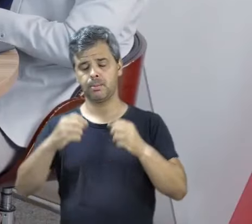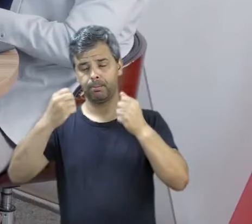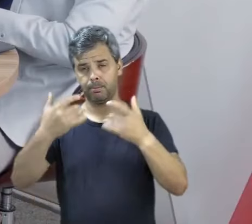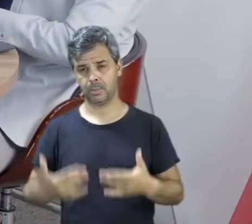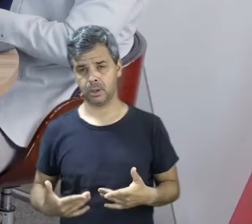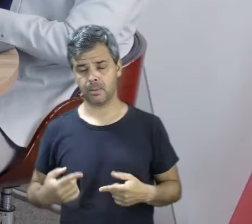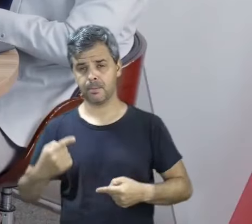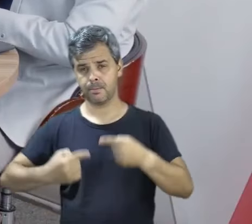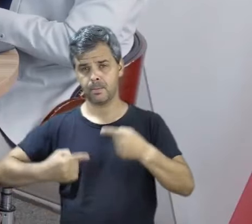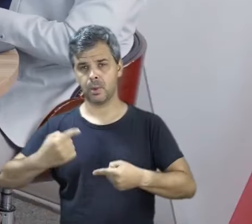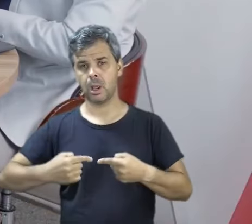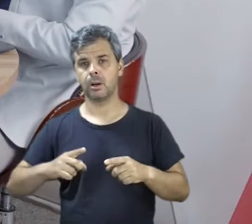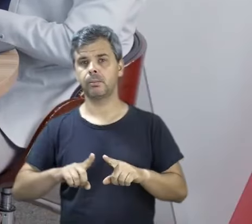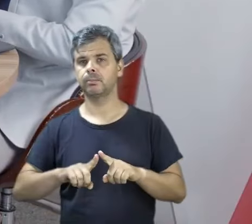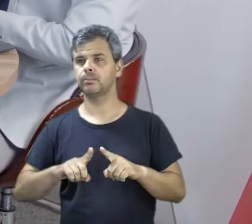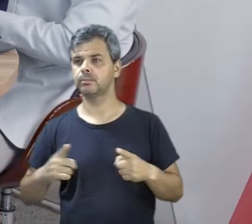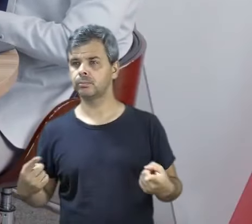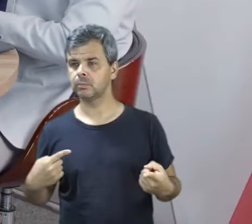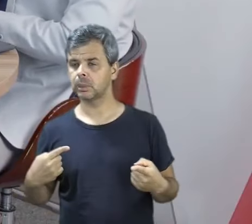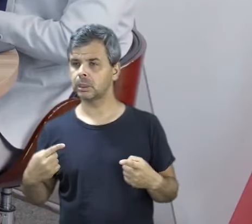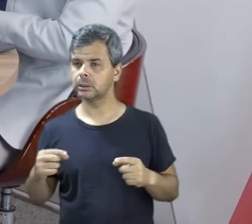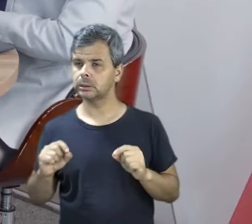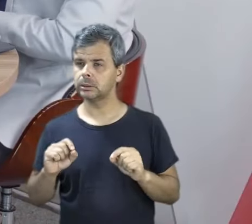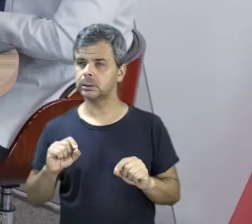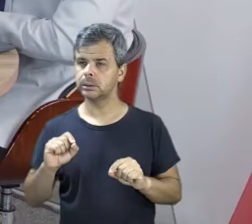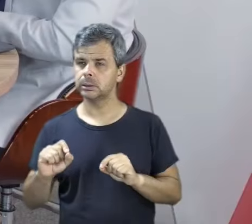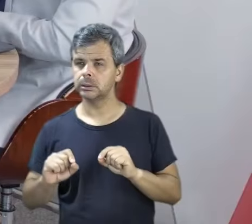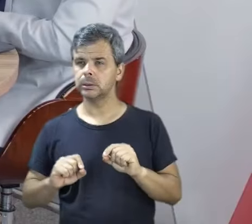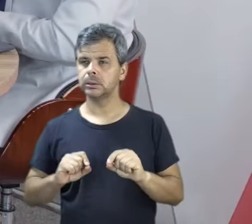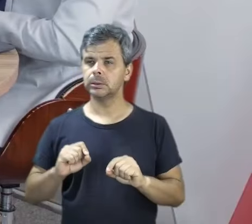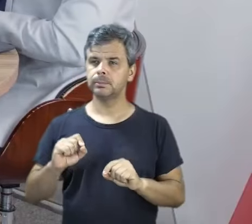das políticas que também está sendo bastante